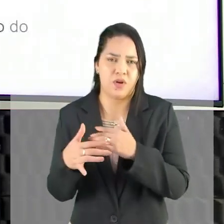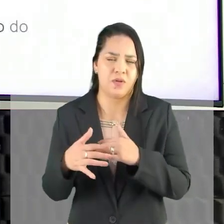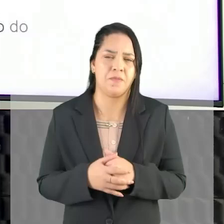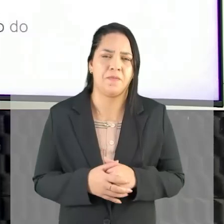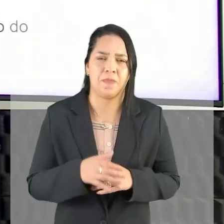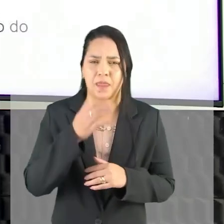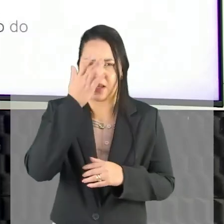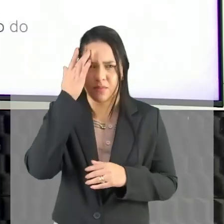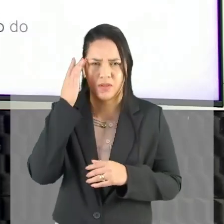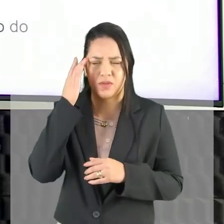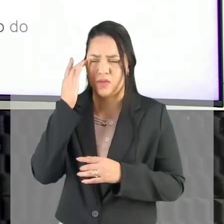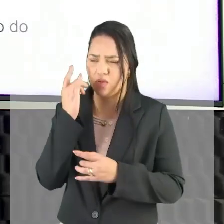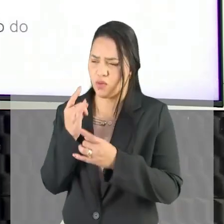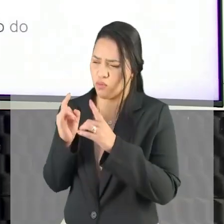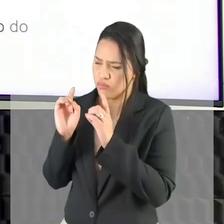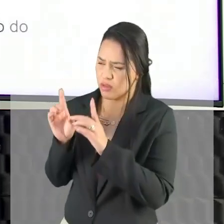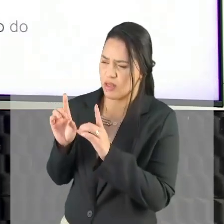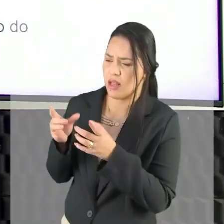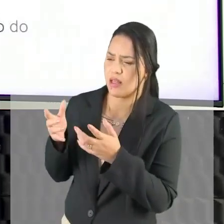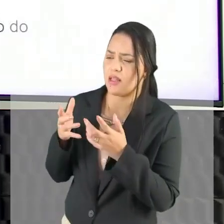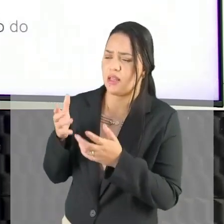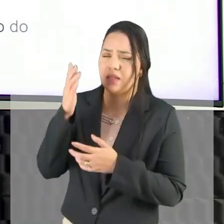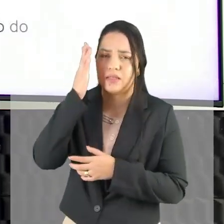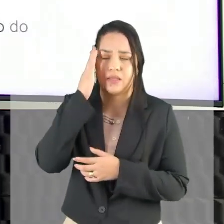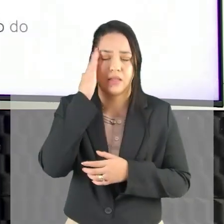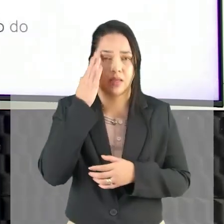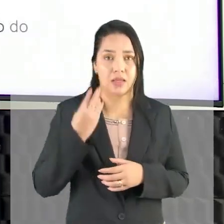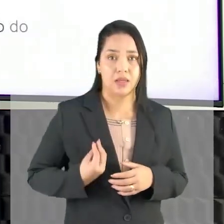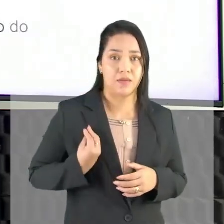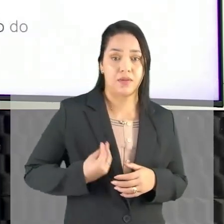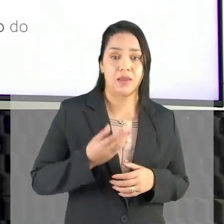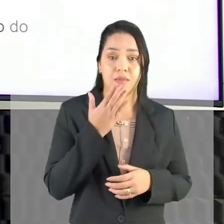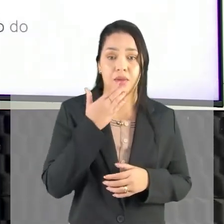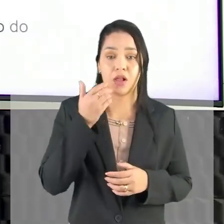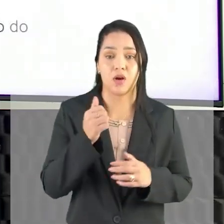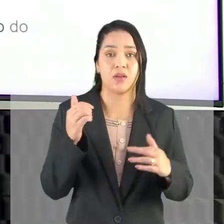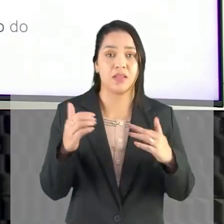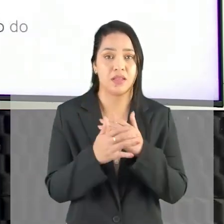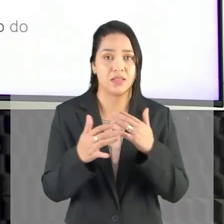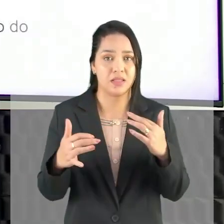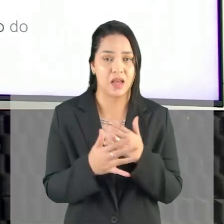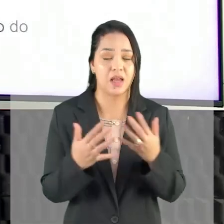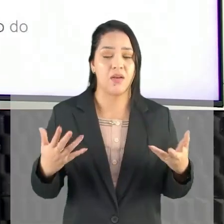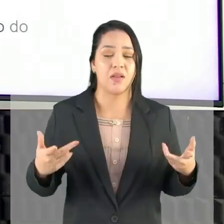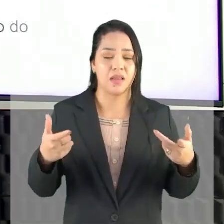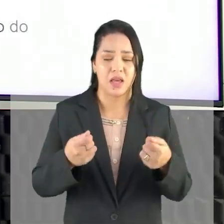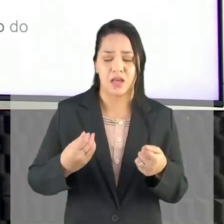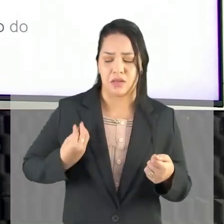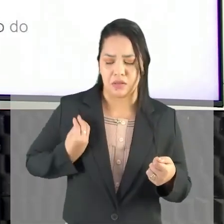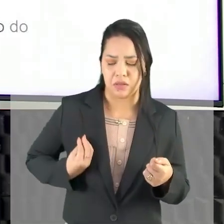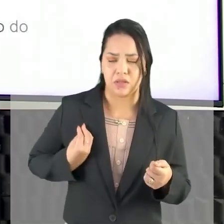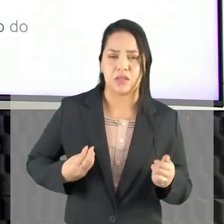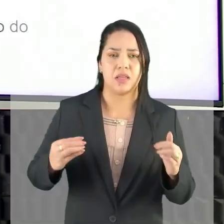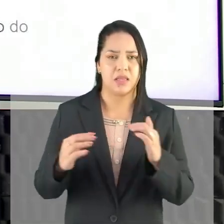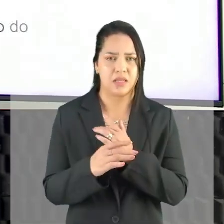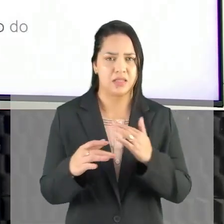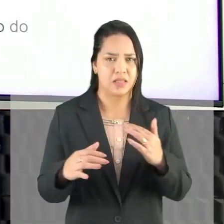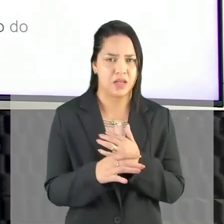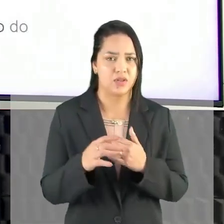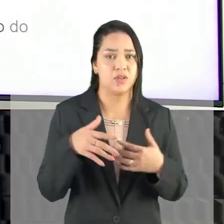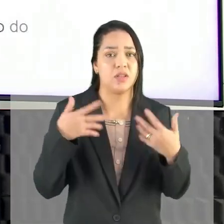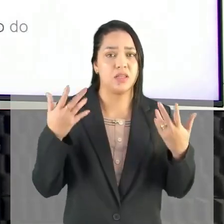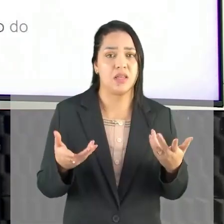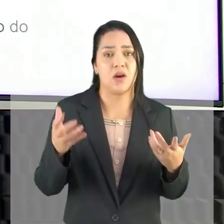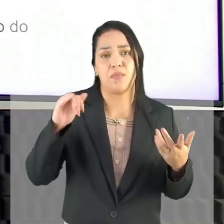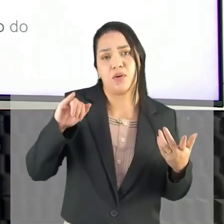As pessoas foram doutrinadas a entender que a vida é melhor na cidade, que a qualidade de vida está na cidade e que